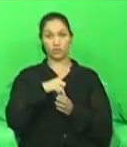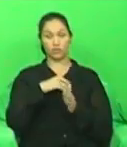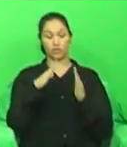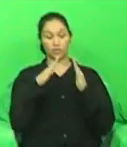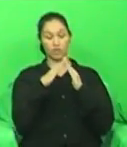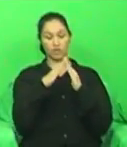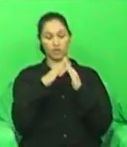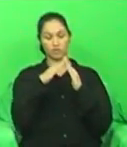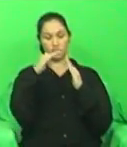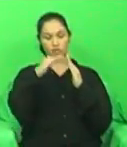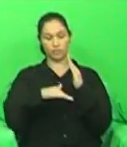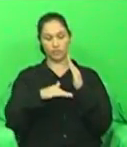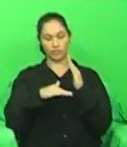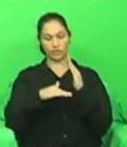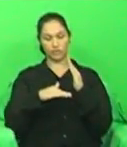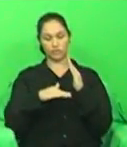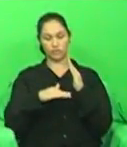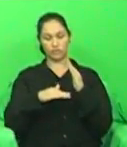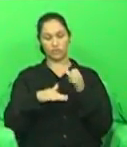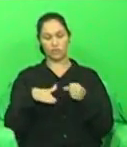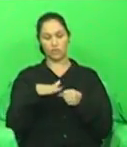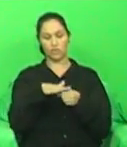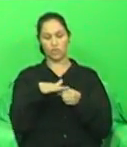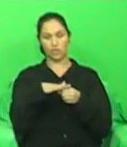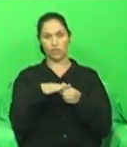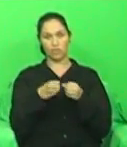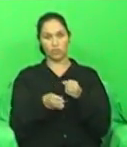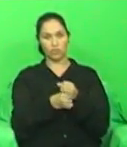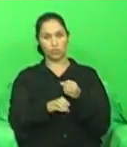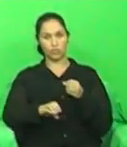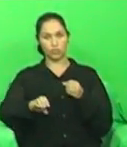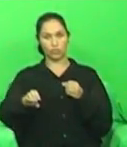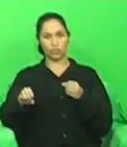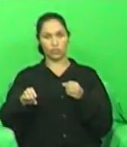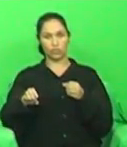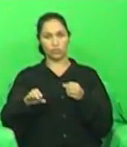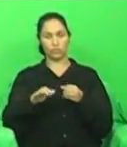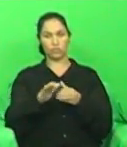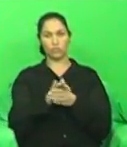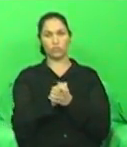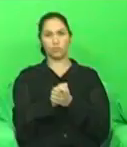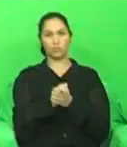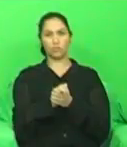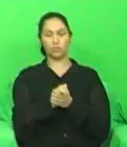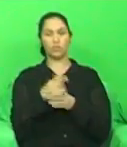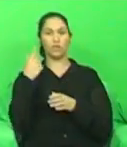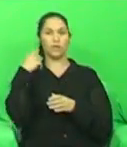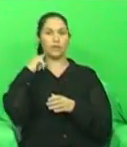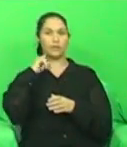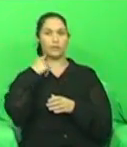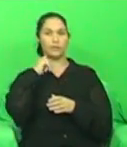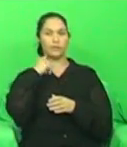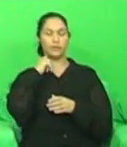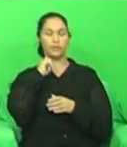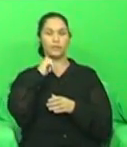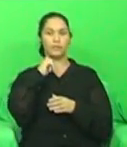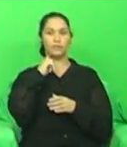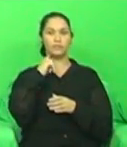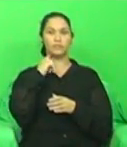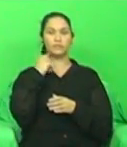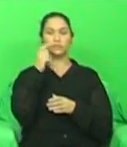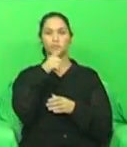da isenção é um absurdo mas parabéns né então acho que é isso mesmo não se é se esse era o empecilho de não tá hesitando